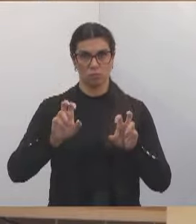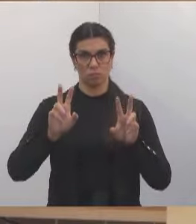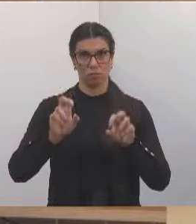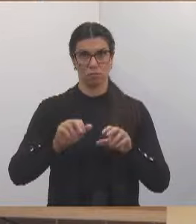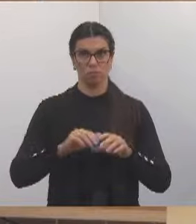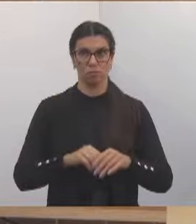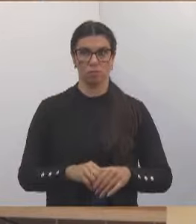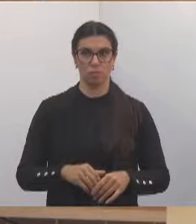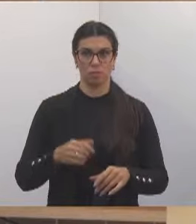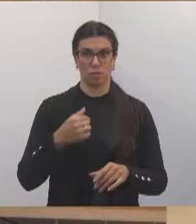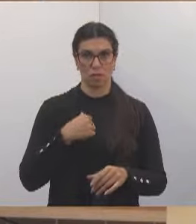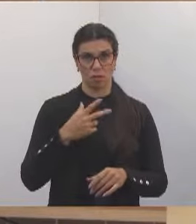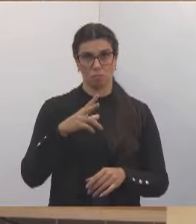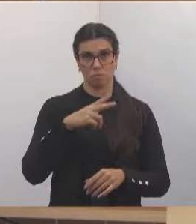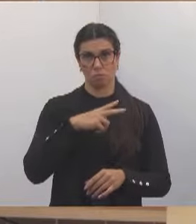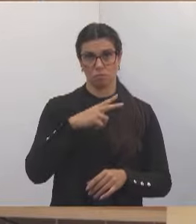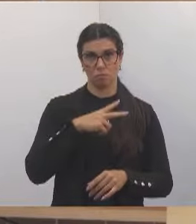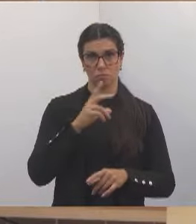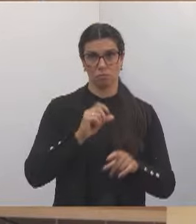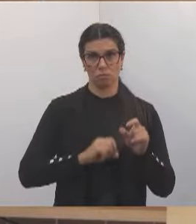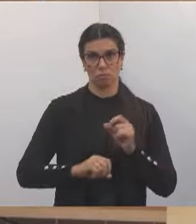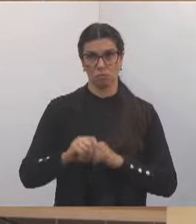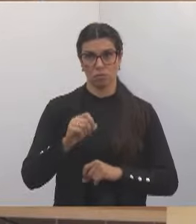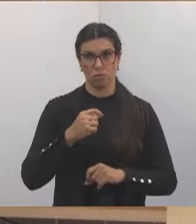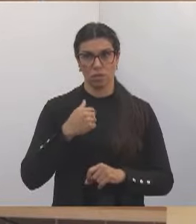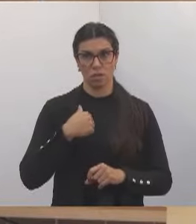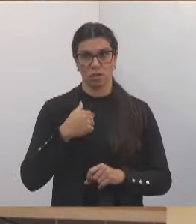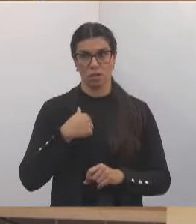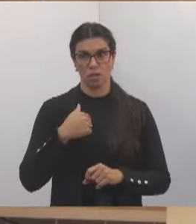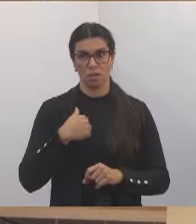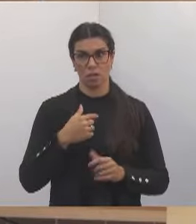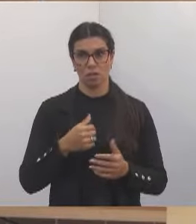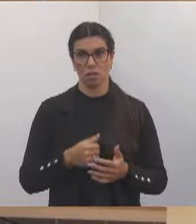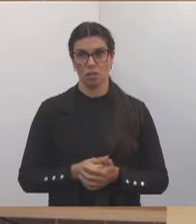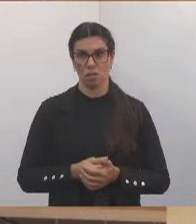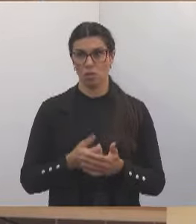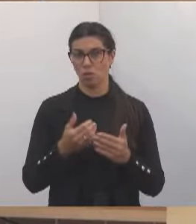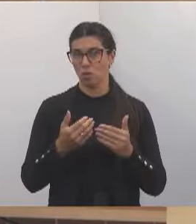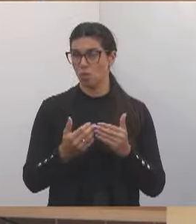novamente. Eu, particularmente, sou contrário